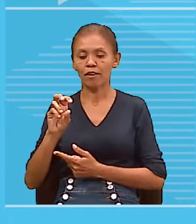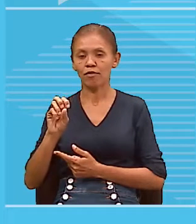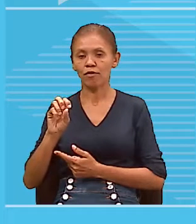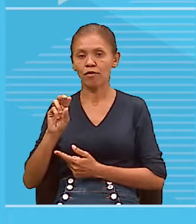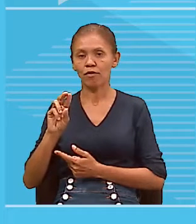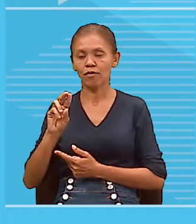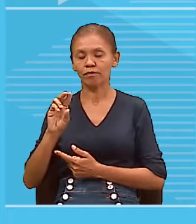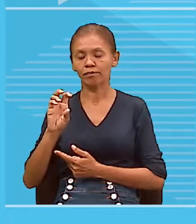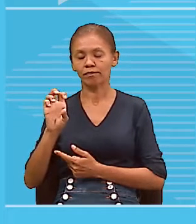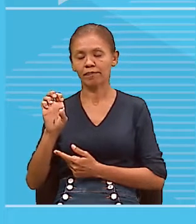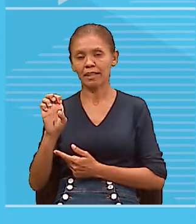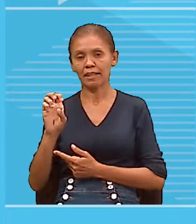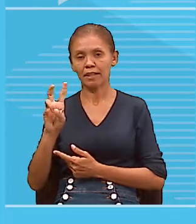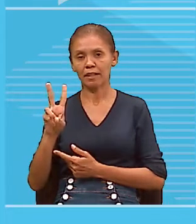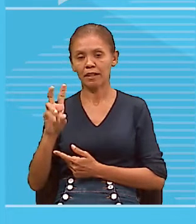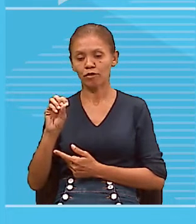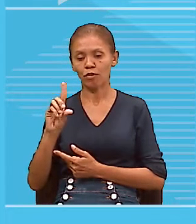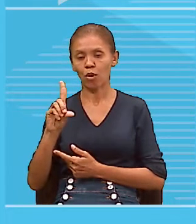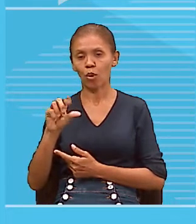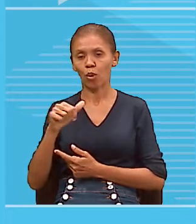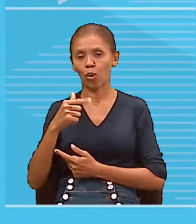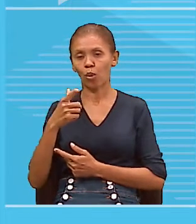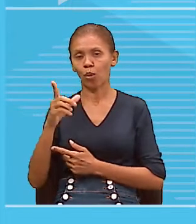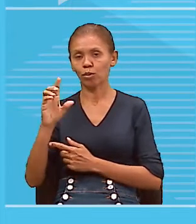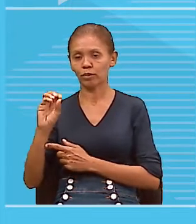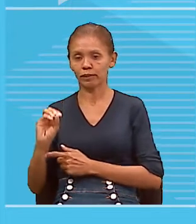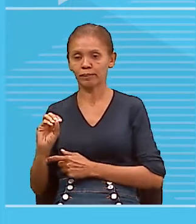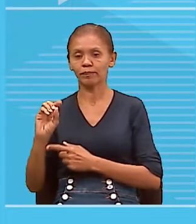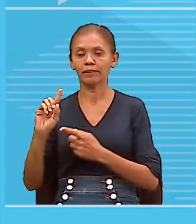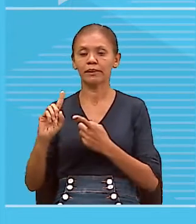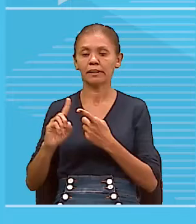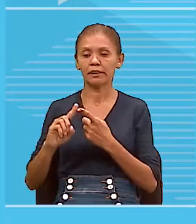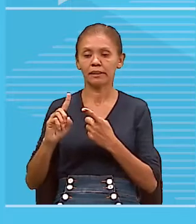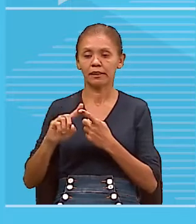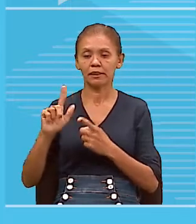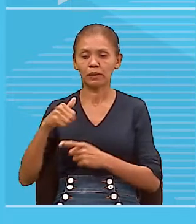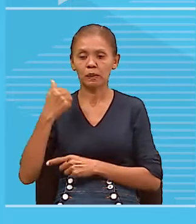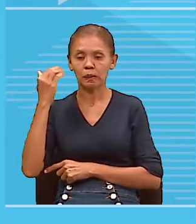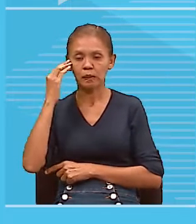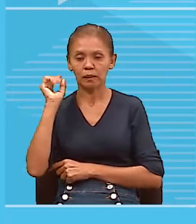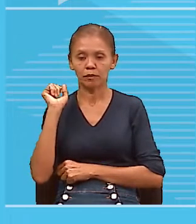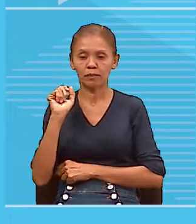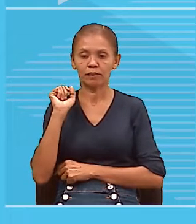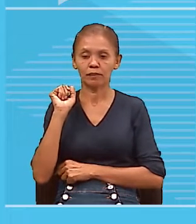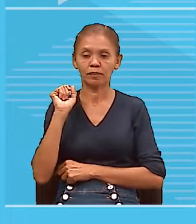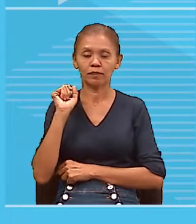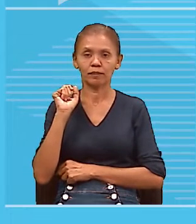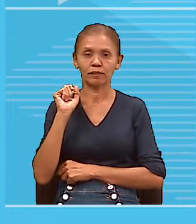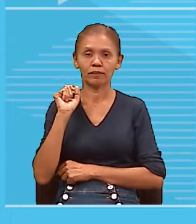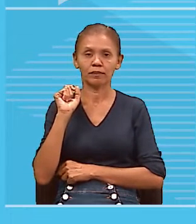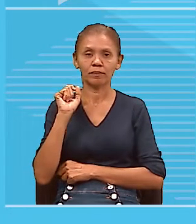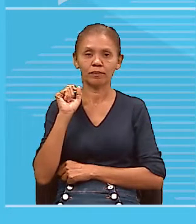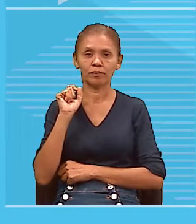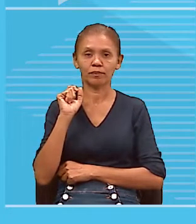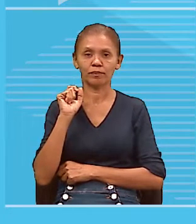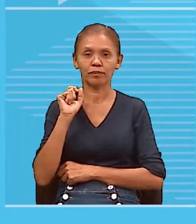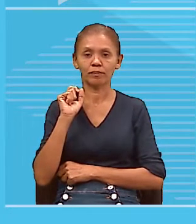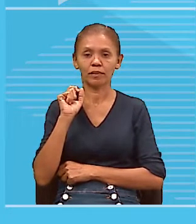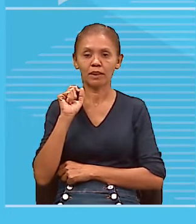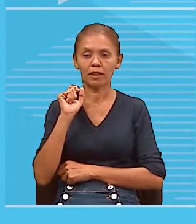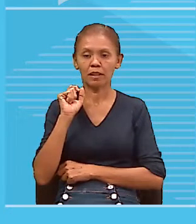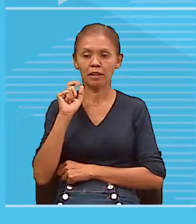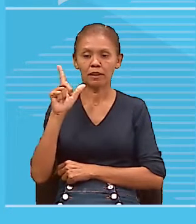espécies a gente já compreendeu aqui que existe as evidências dessa